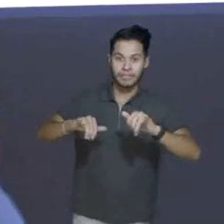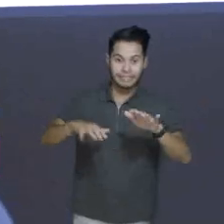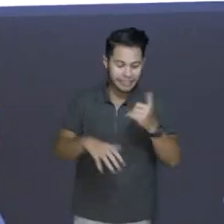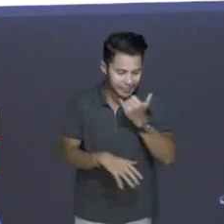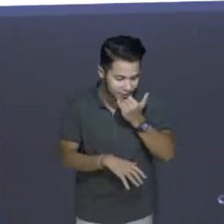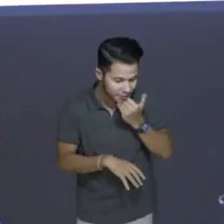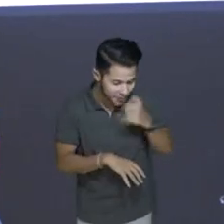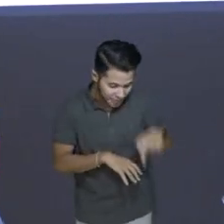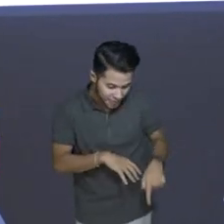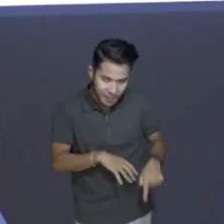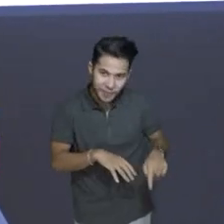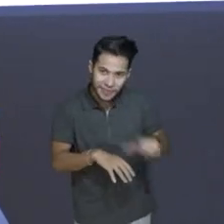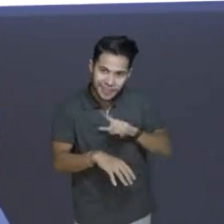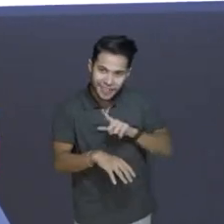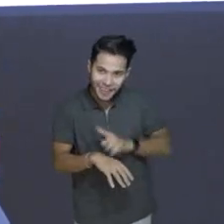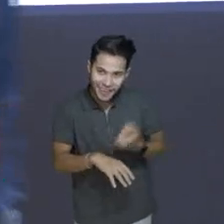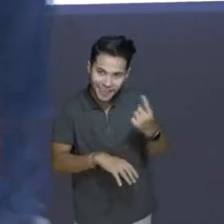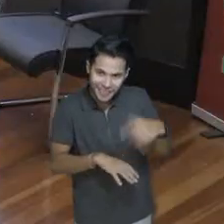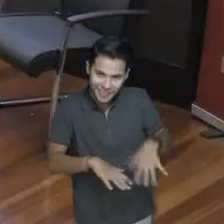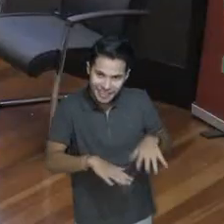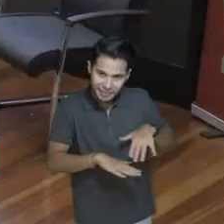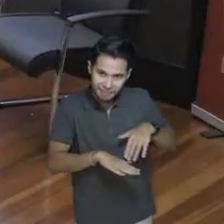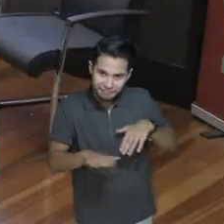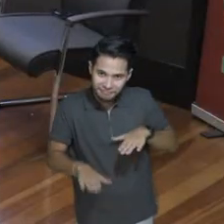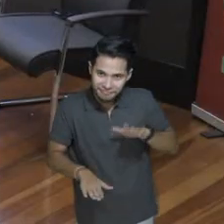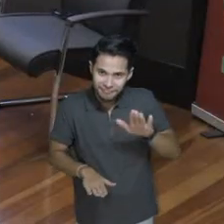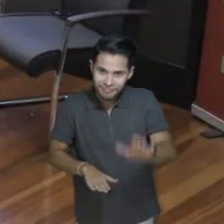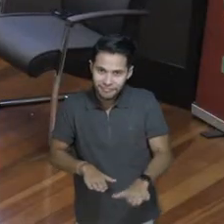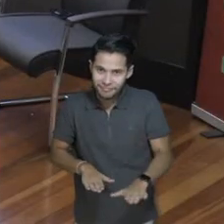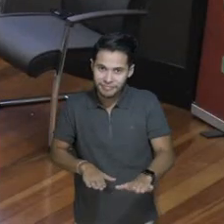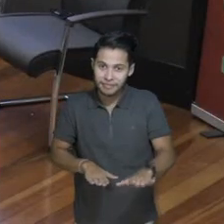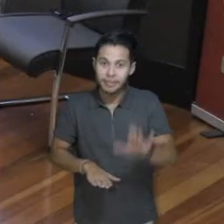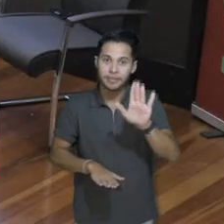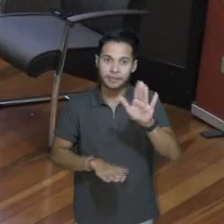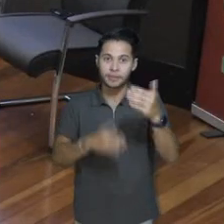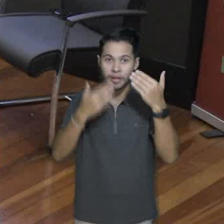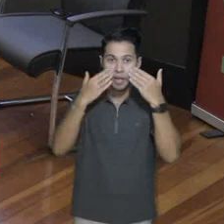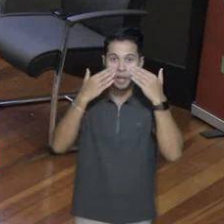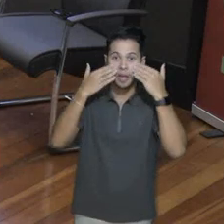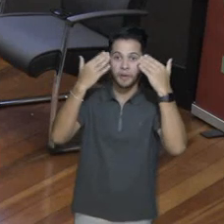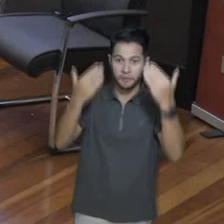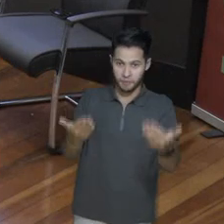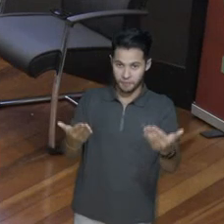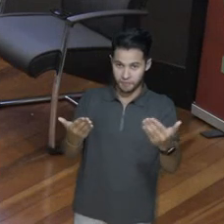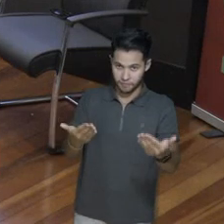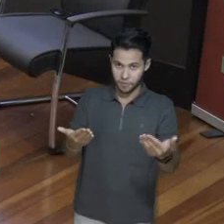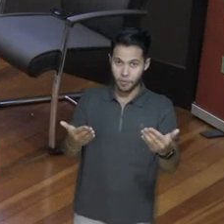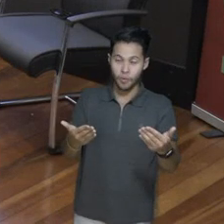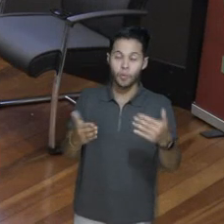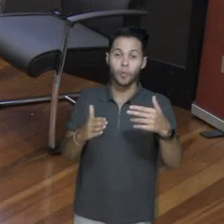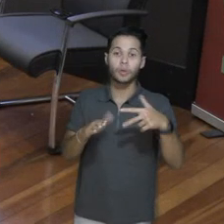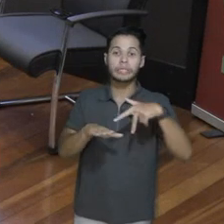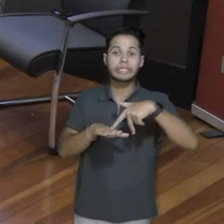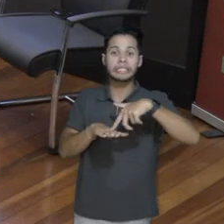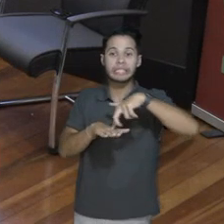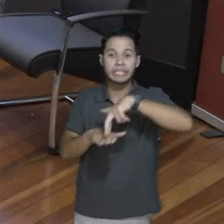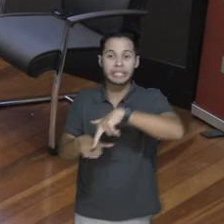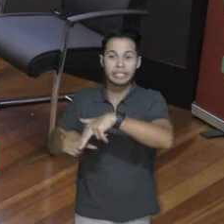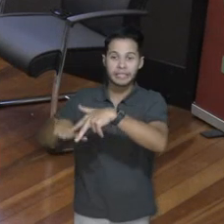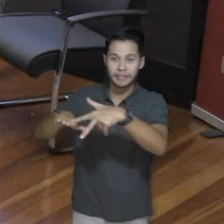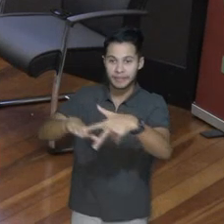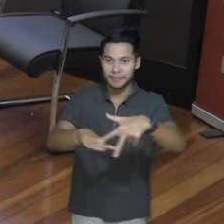em cima desse negócio aqui mas isso virou notório aonde o SF começou a ser usado em muitas campanhas